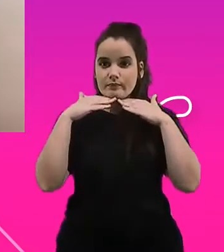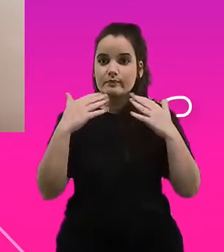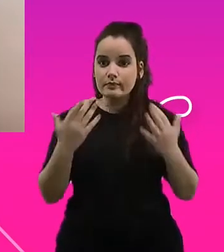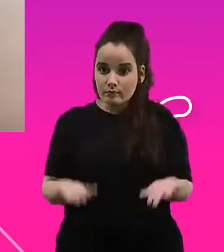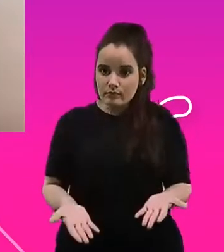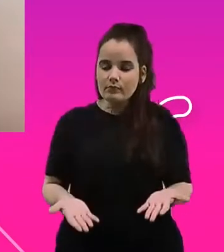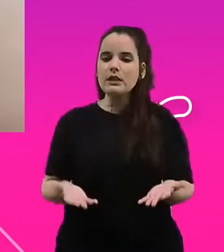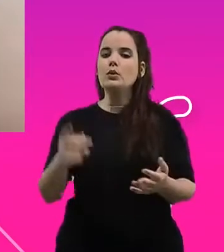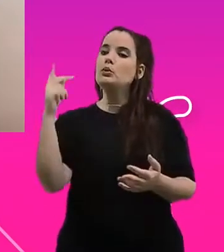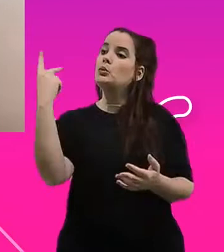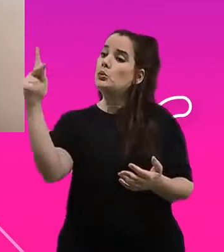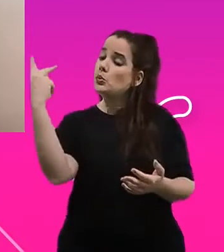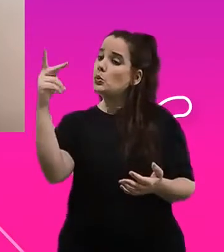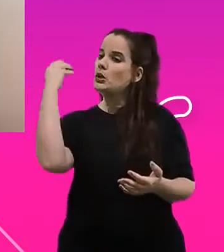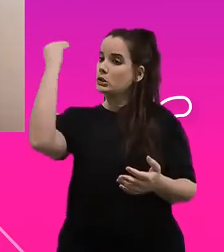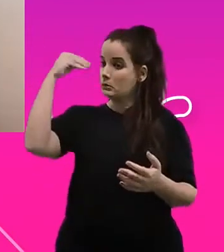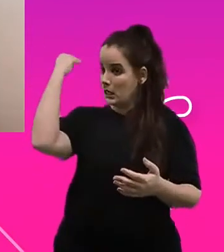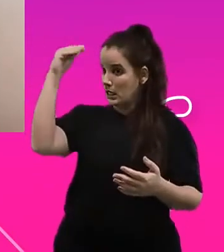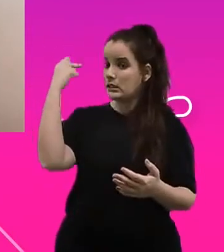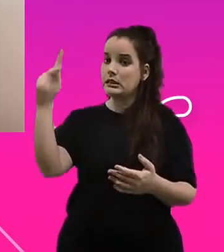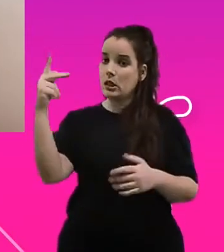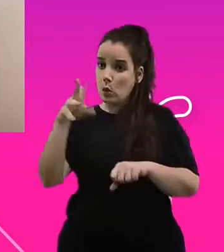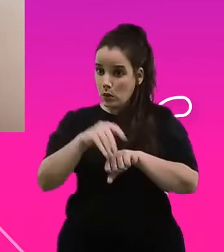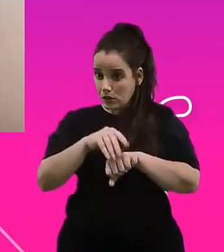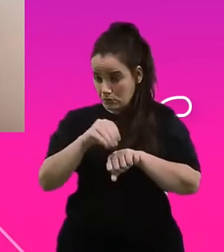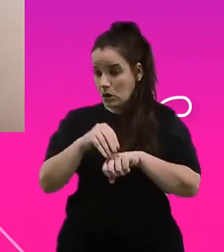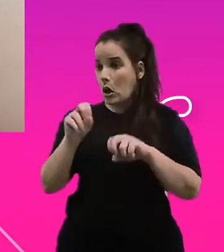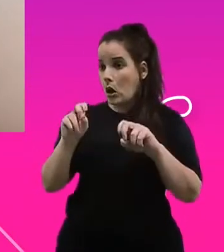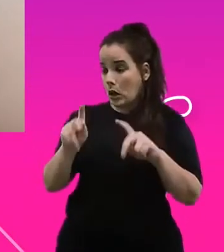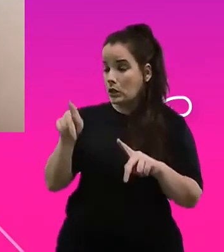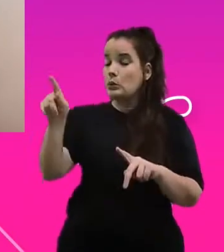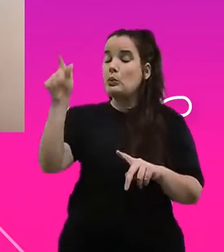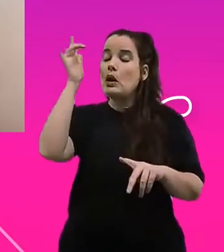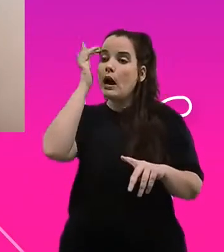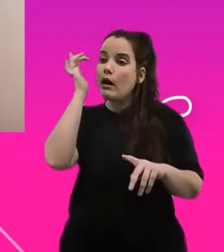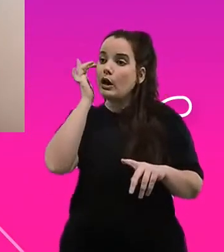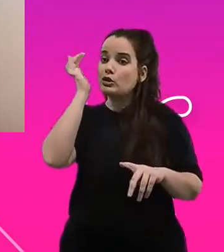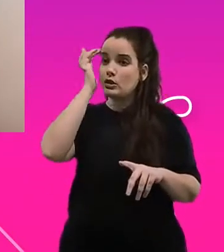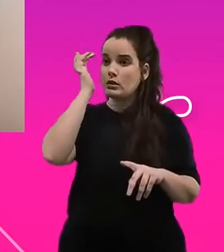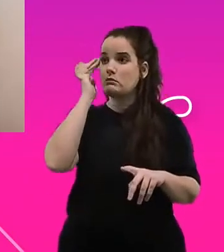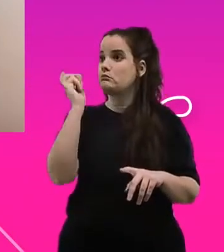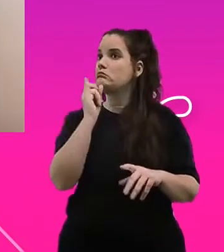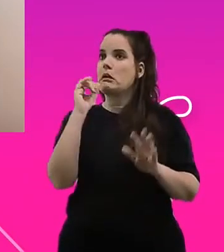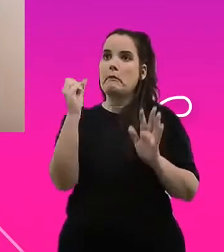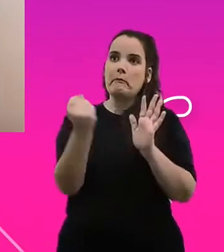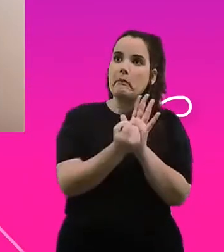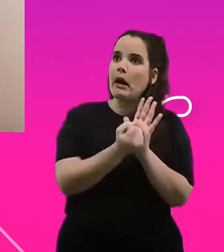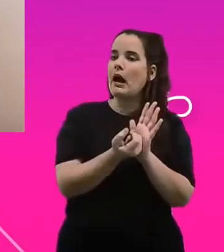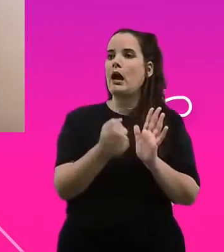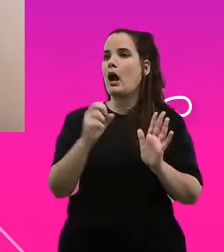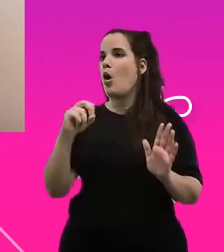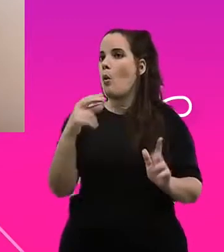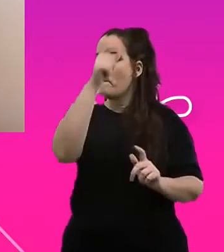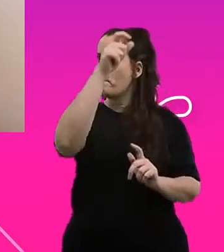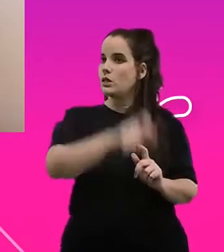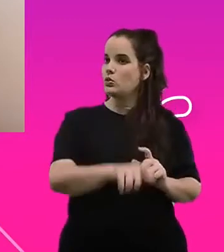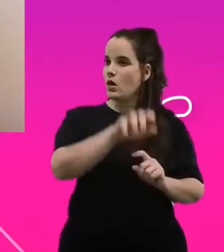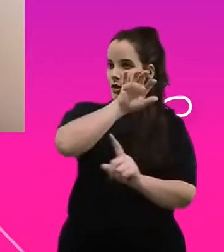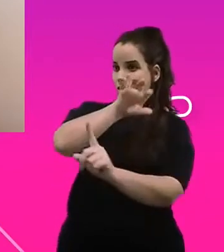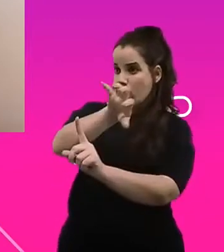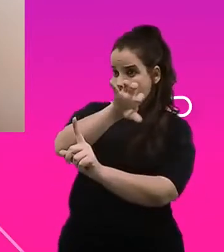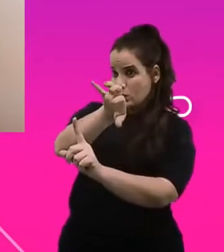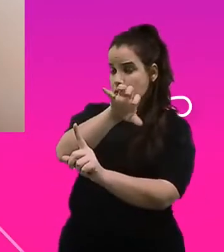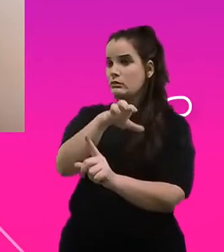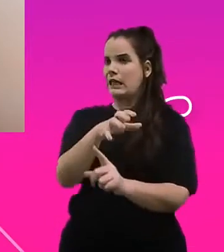e do conhecimento que você tem, você acha que é possível para uma marca ou para um influenciador adotar o slow content de